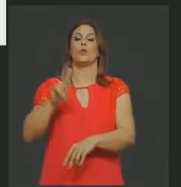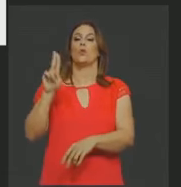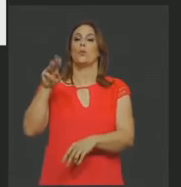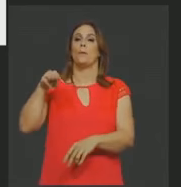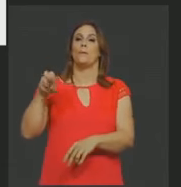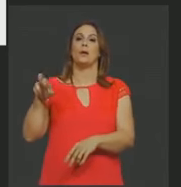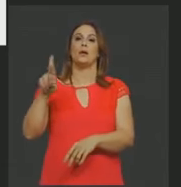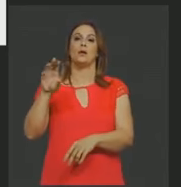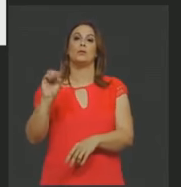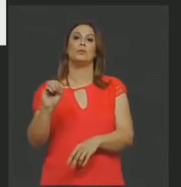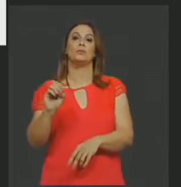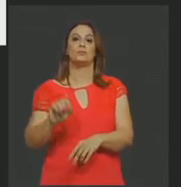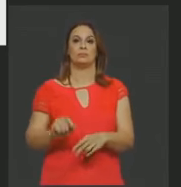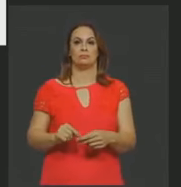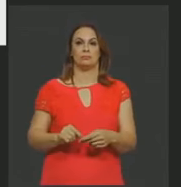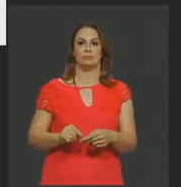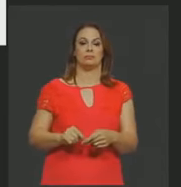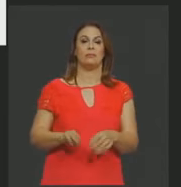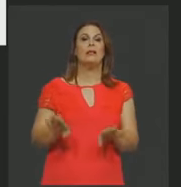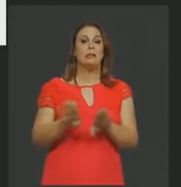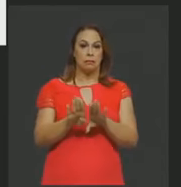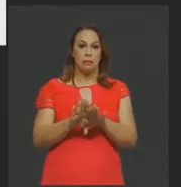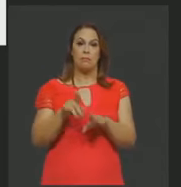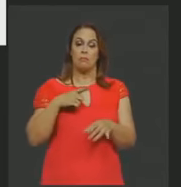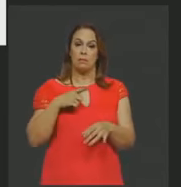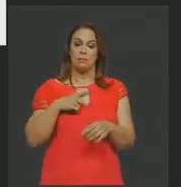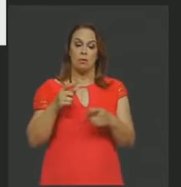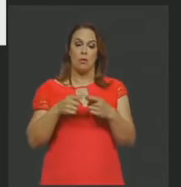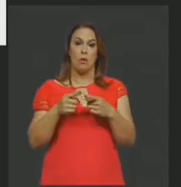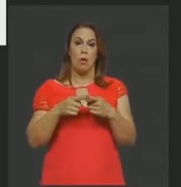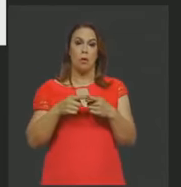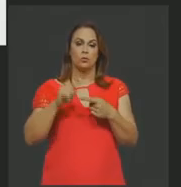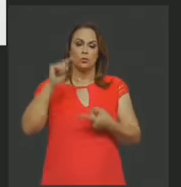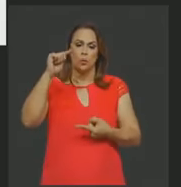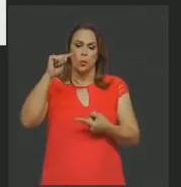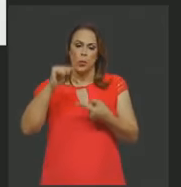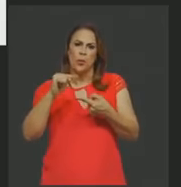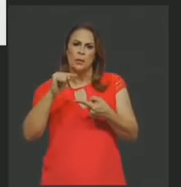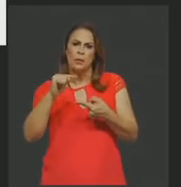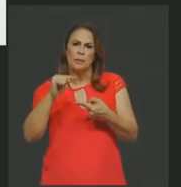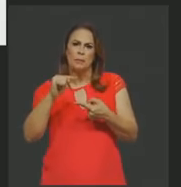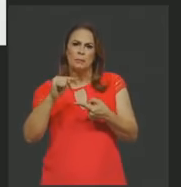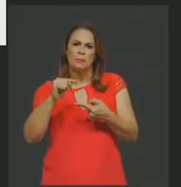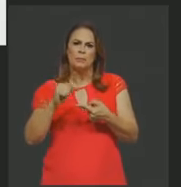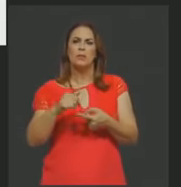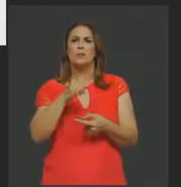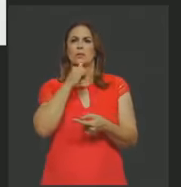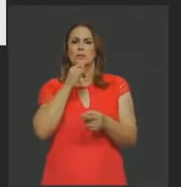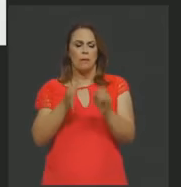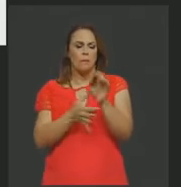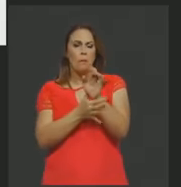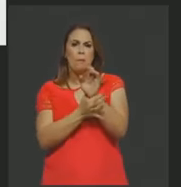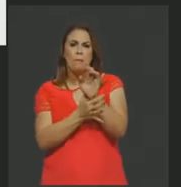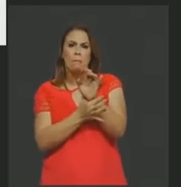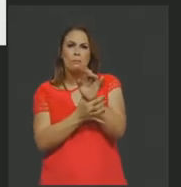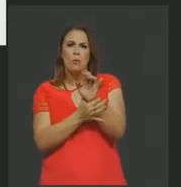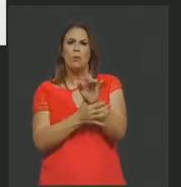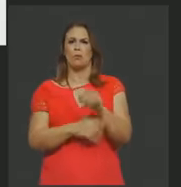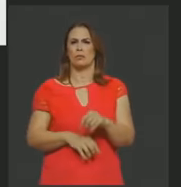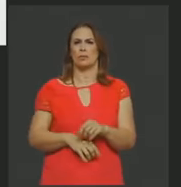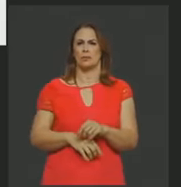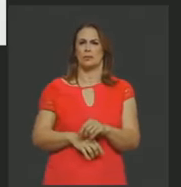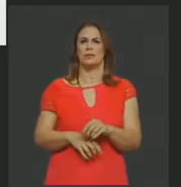por exemplo, aqui, ó, no punho, né, no tornozelo, que são ossos mais curtinhos, eles são maiores na largura do que